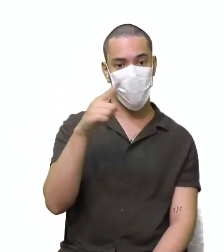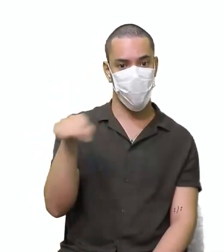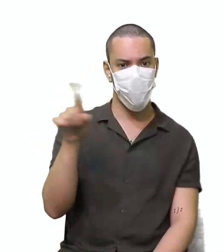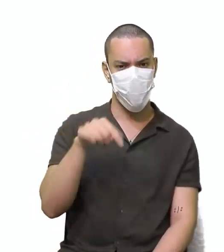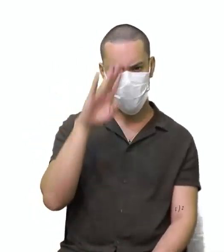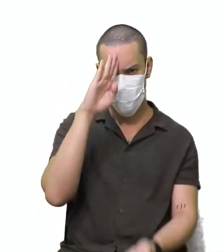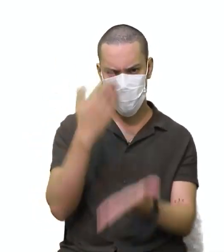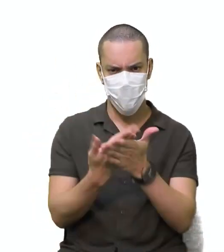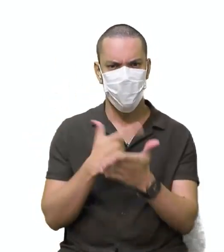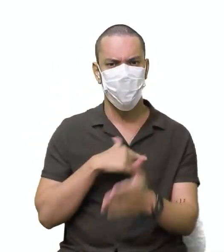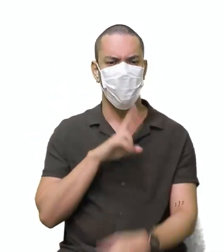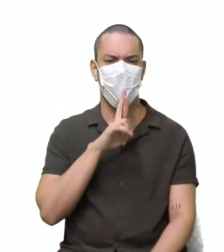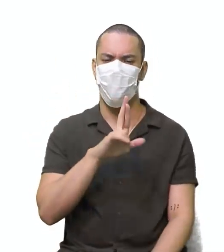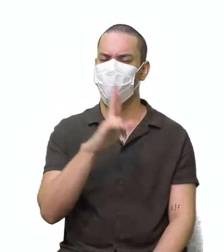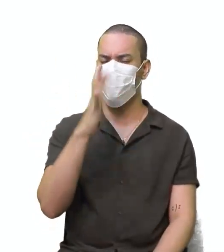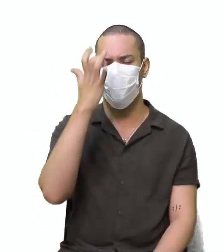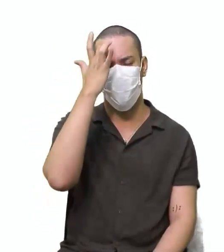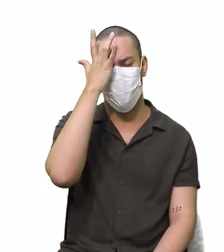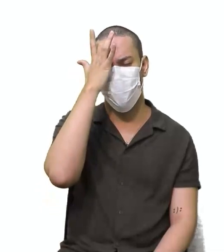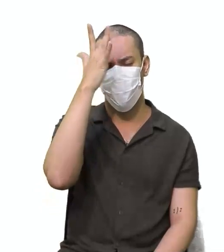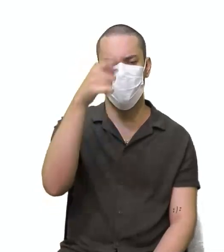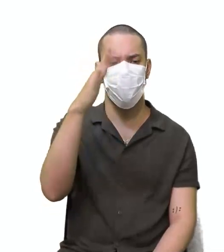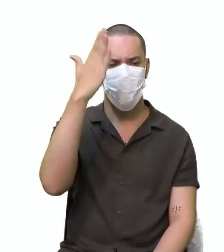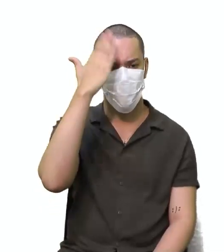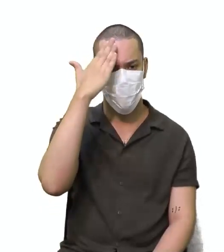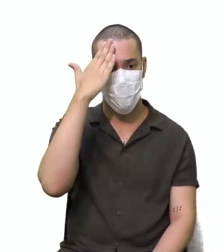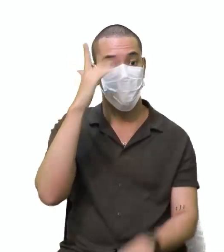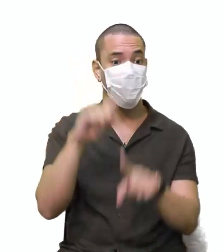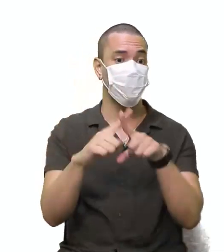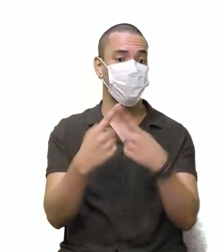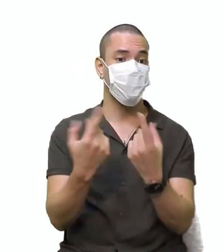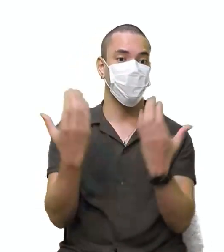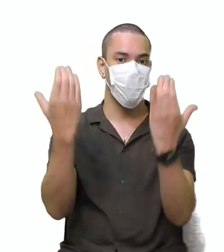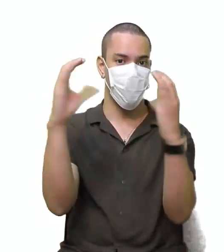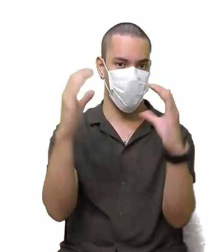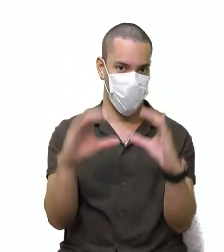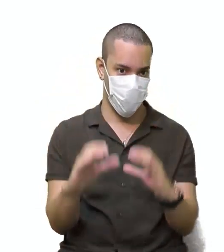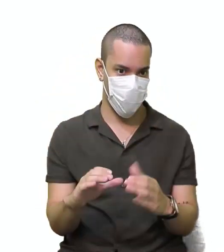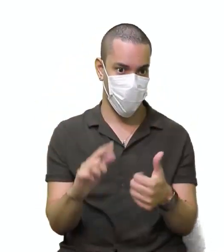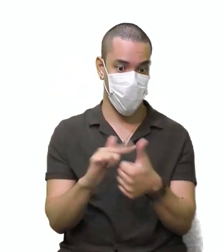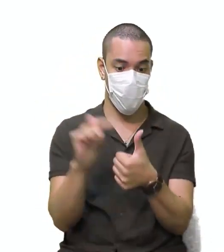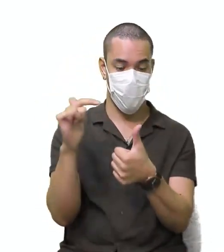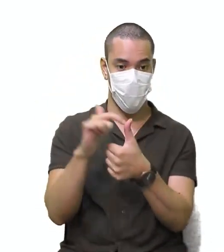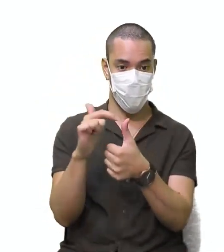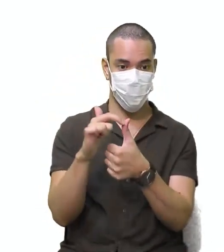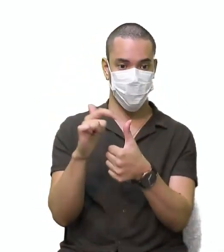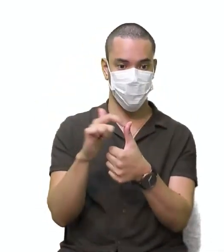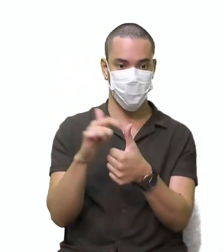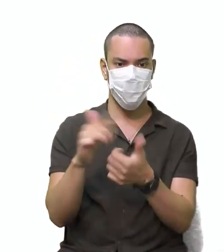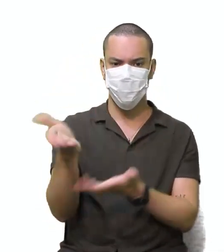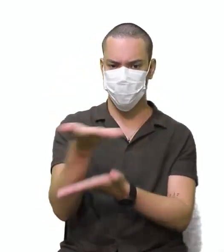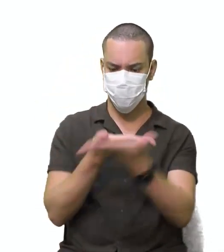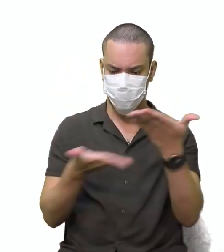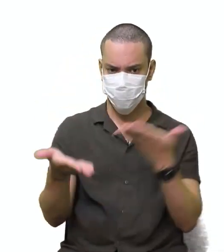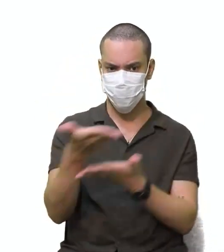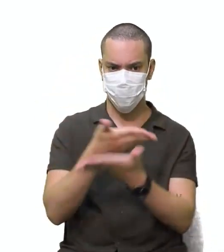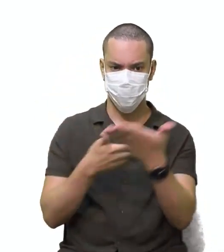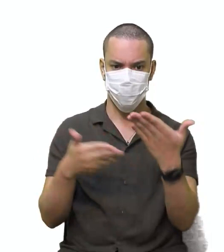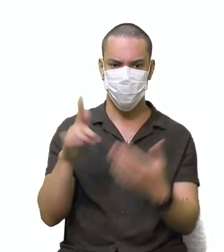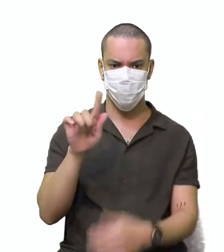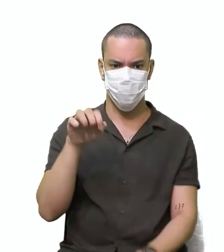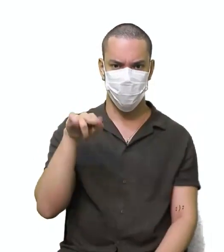na pontinha da língua. Mas Fácil vamos lá? demais, hein? Letra A, interação